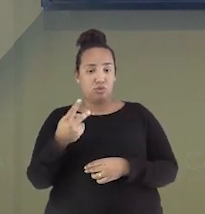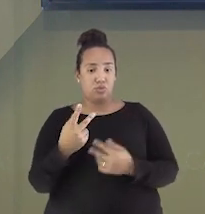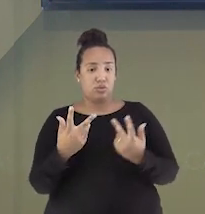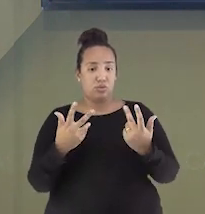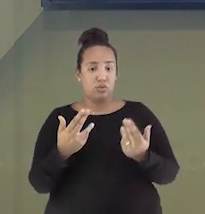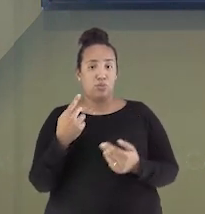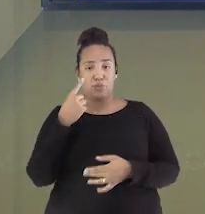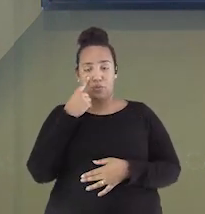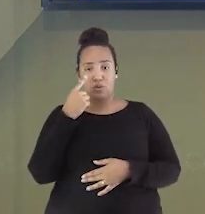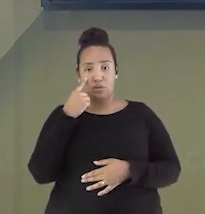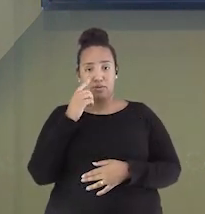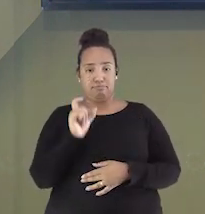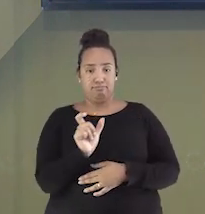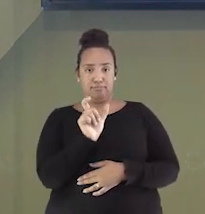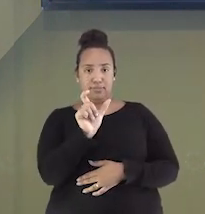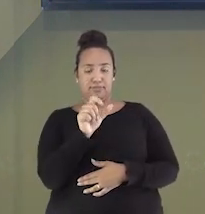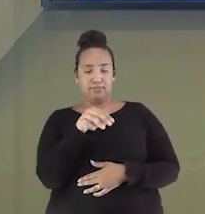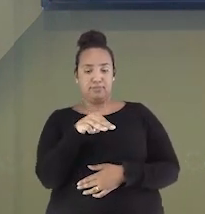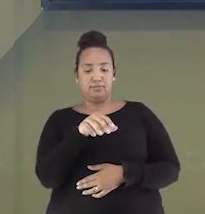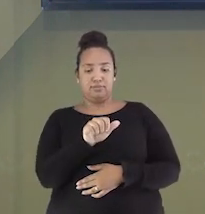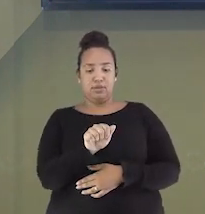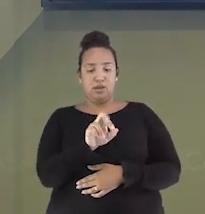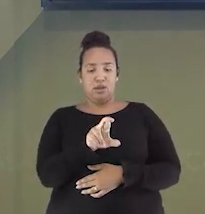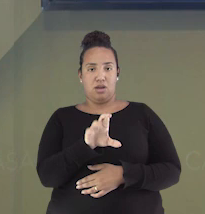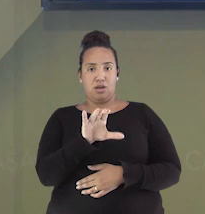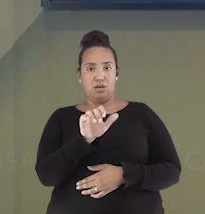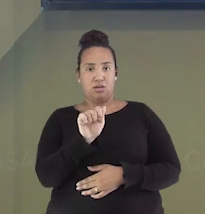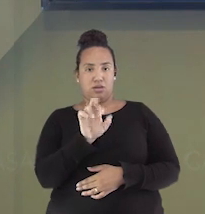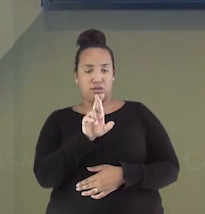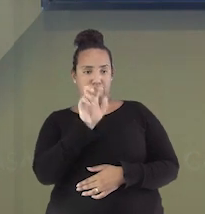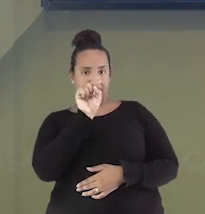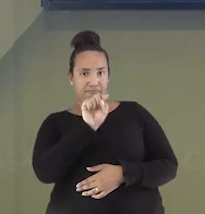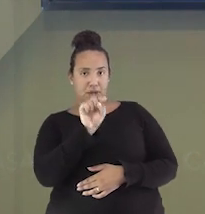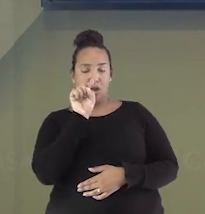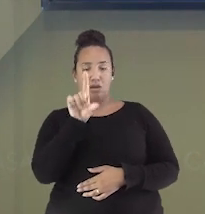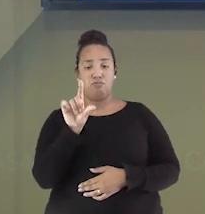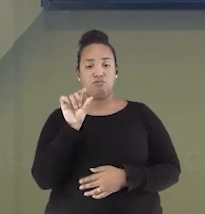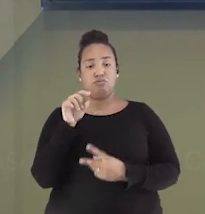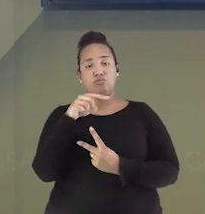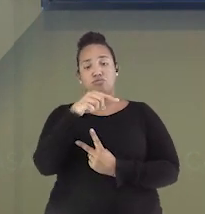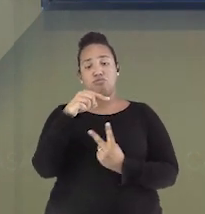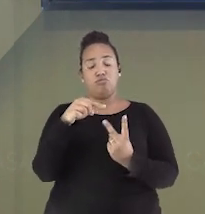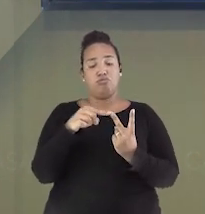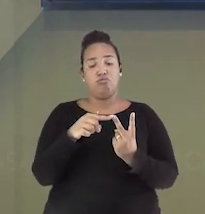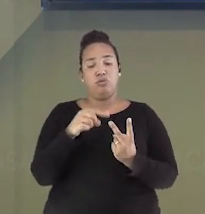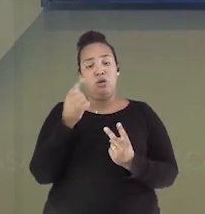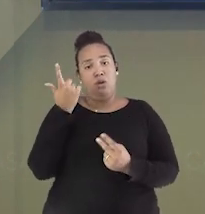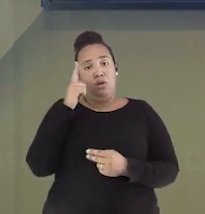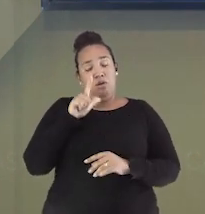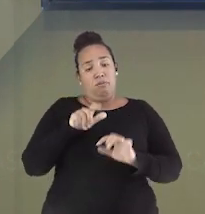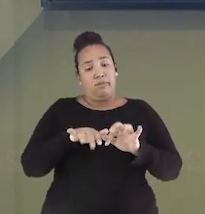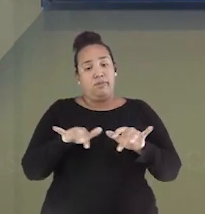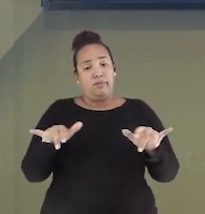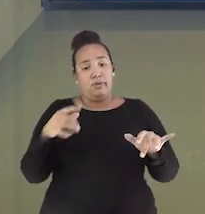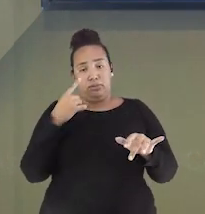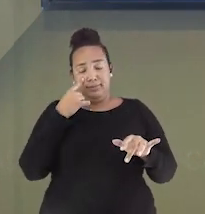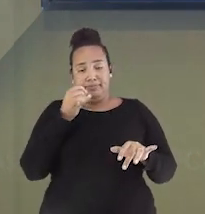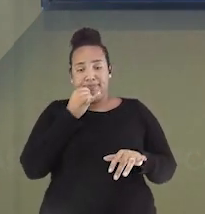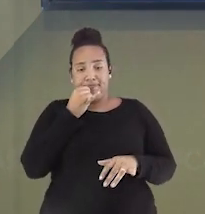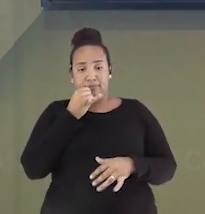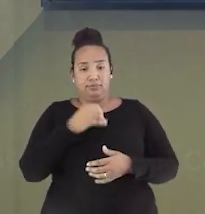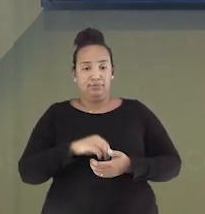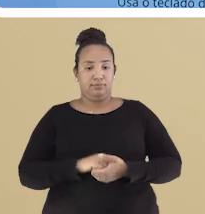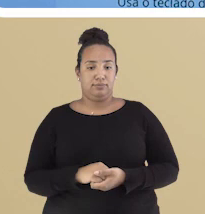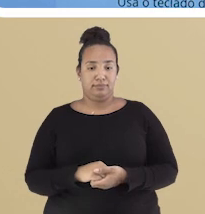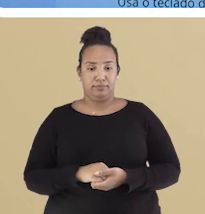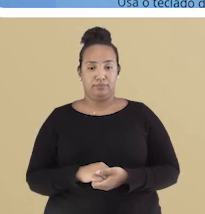é só você clicar aqui ó e marcar aí você escolhe duas ou mais notas e você vai conseguir tocar